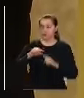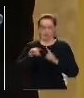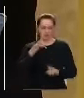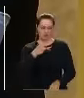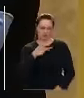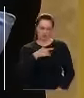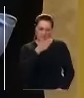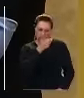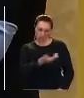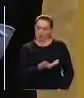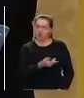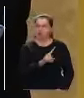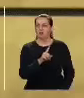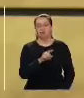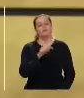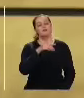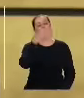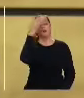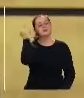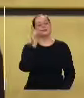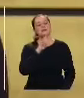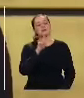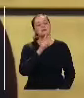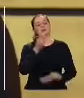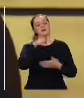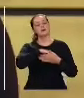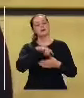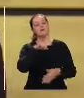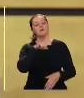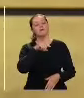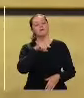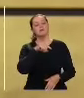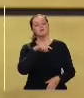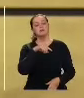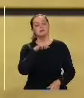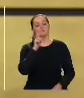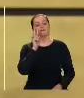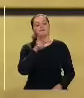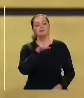vou esquecer o que você fez, não, vou guardar. O que é teu está guardado.